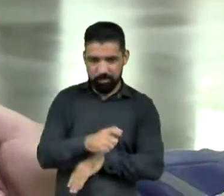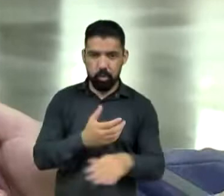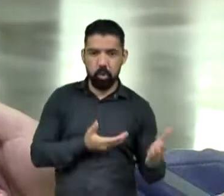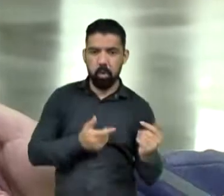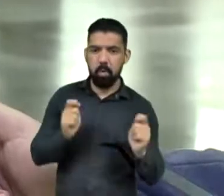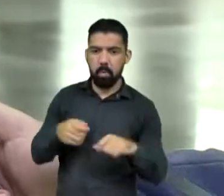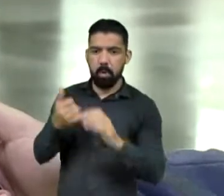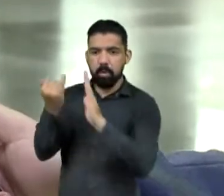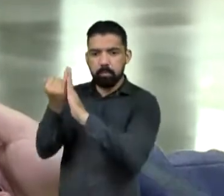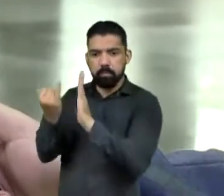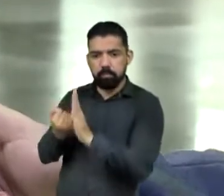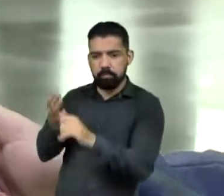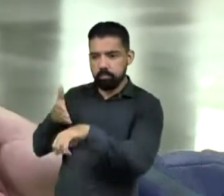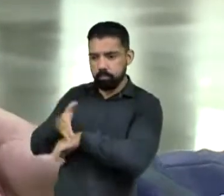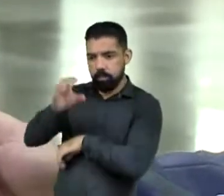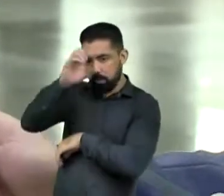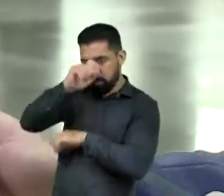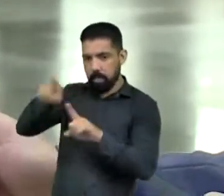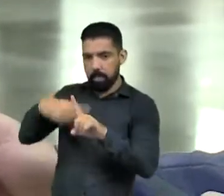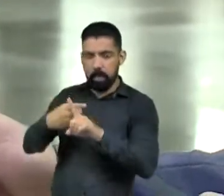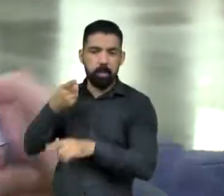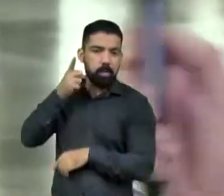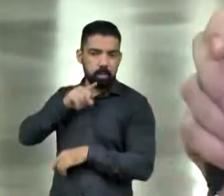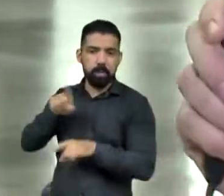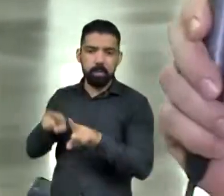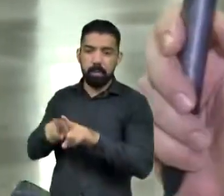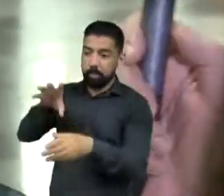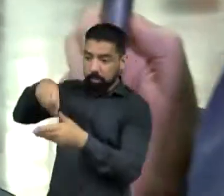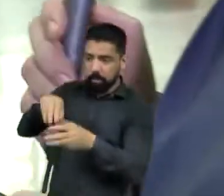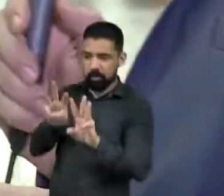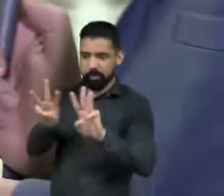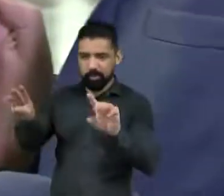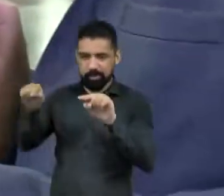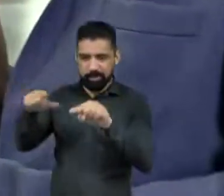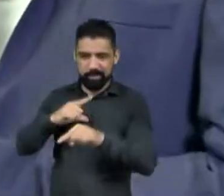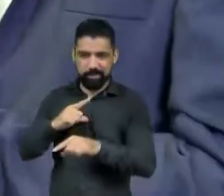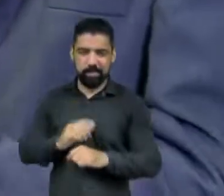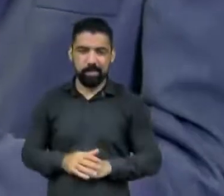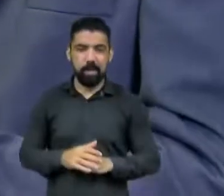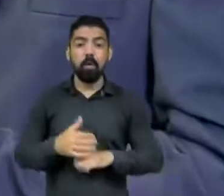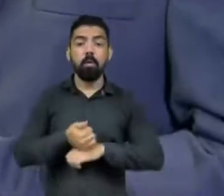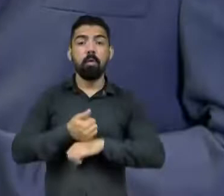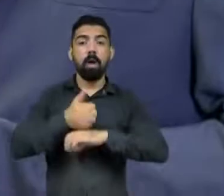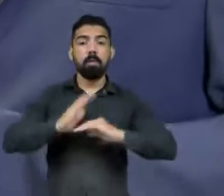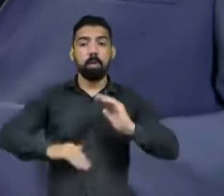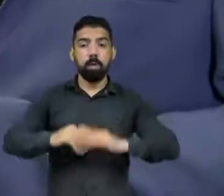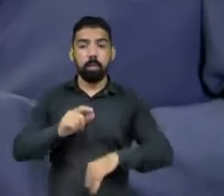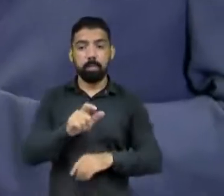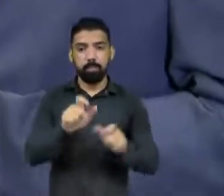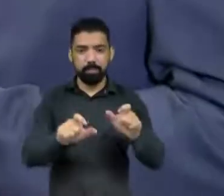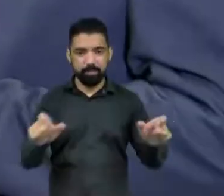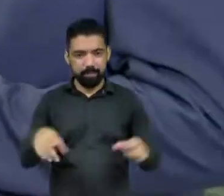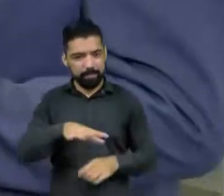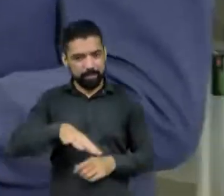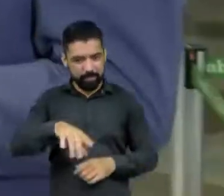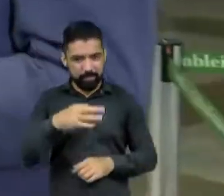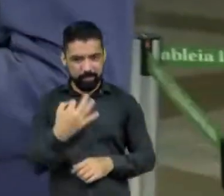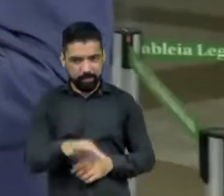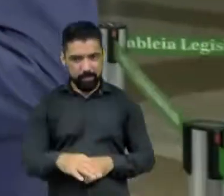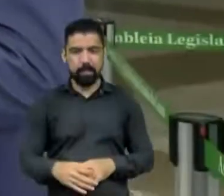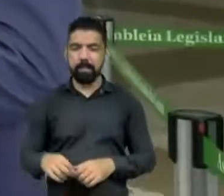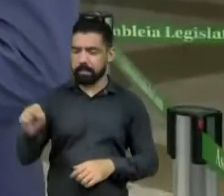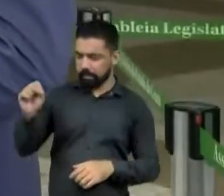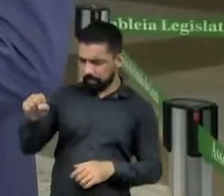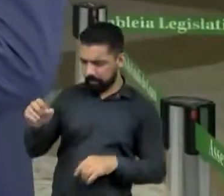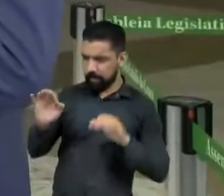participando do aprendiz e do estagiário lá no próprio site. Importante. Qualificação profissional para essa juventude? Sem dúvida alguma, sobretudo no